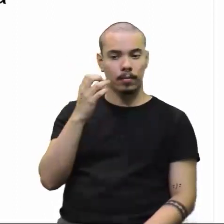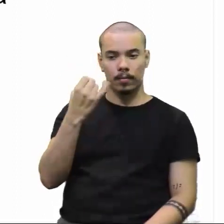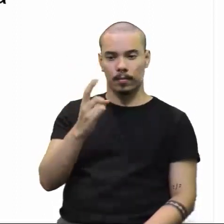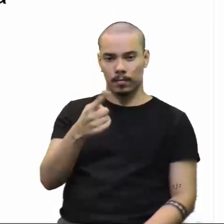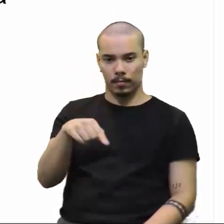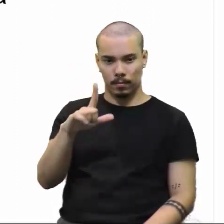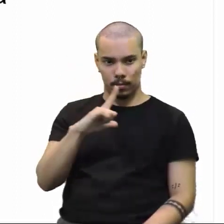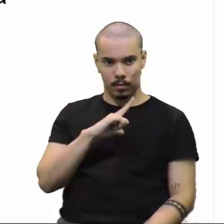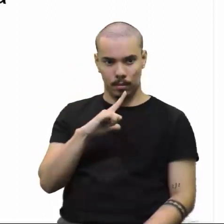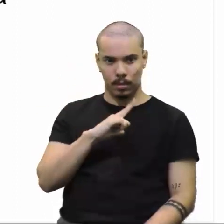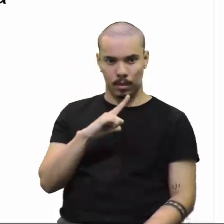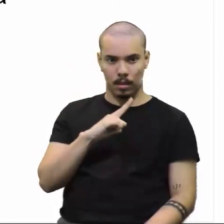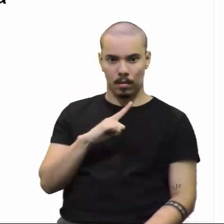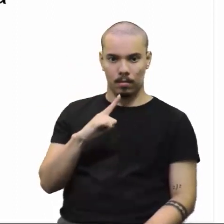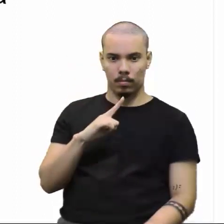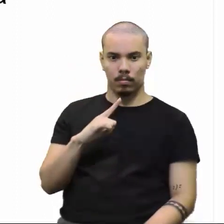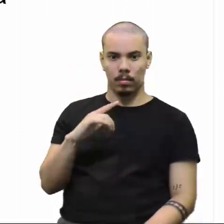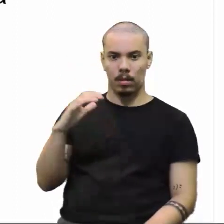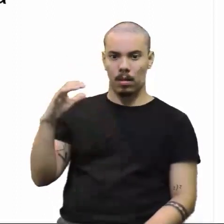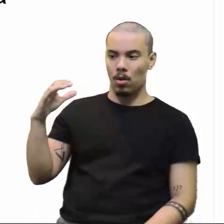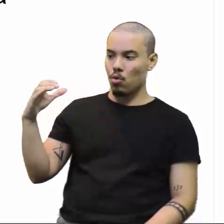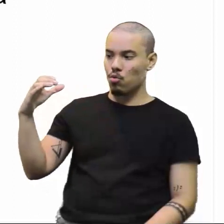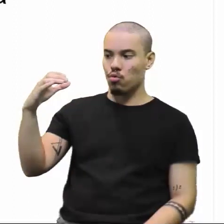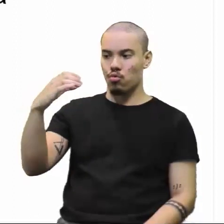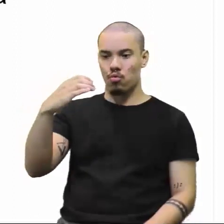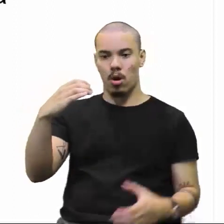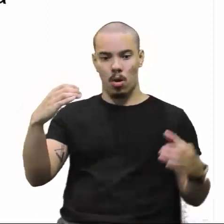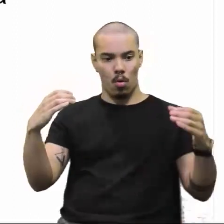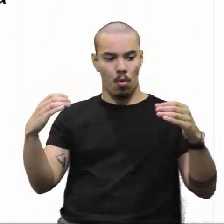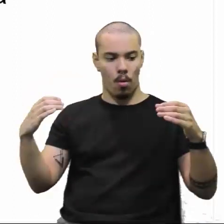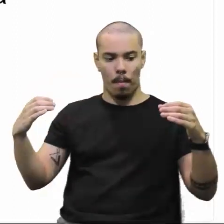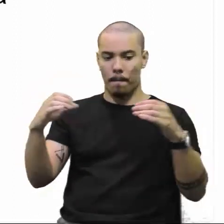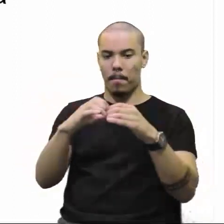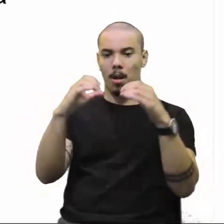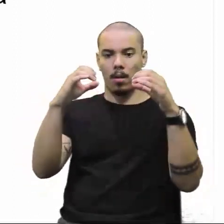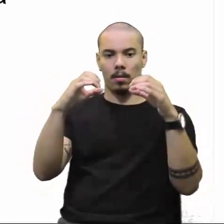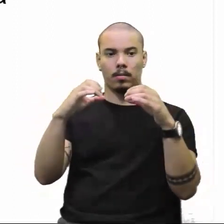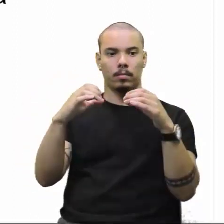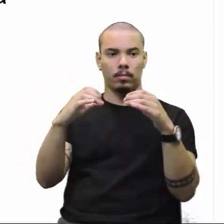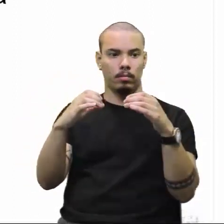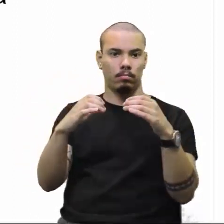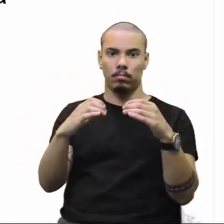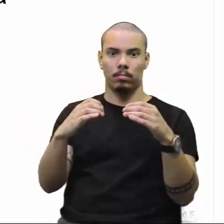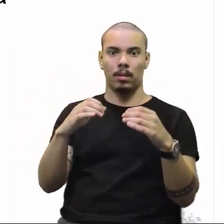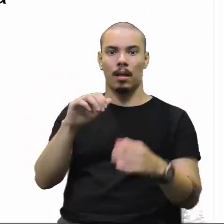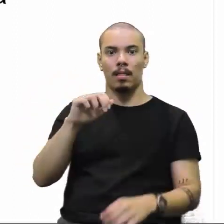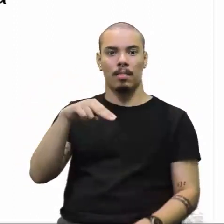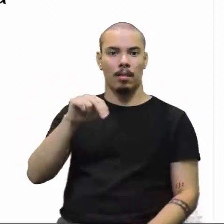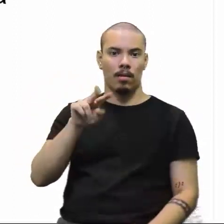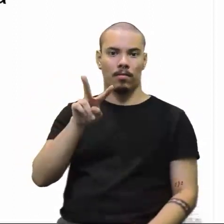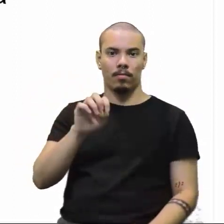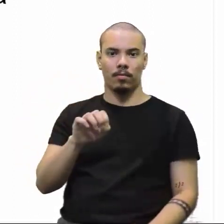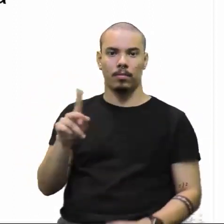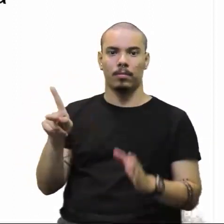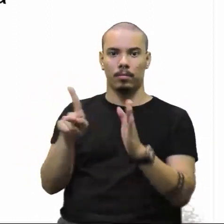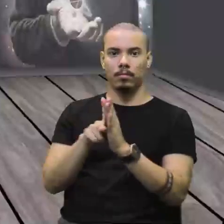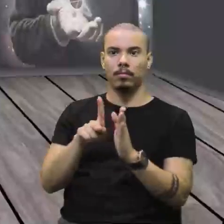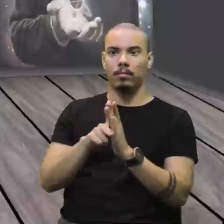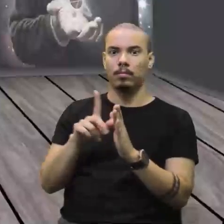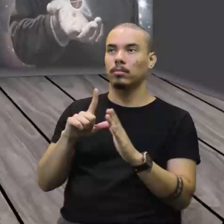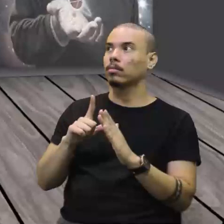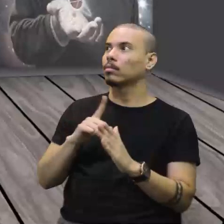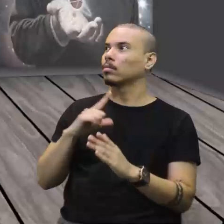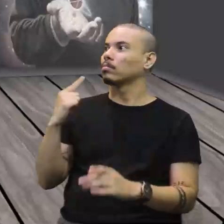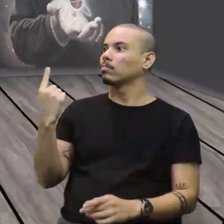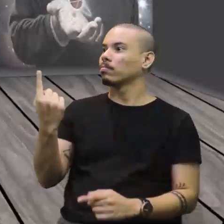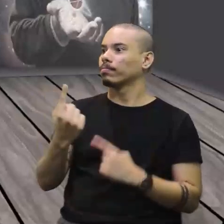tem duas naves, aí ela pode estar de encontro, né? Uma com a outra. Se não desviar, você sabe que vai haver choque. Exatamente. Né? Então, o pessoal